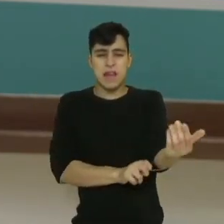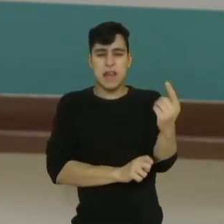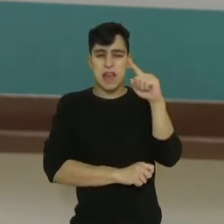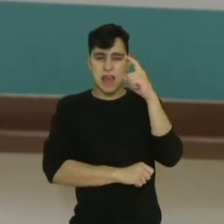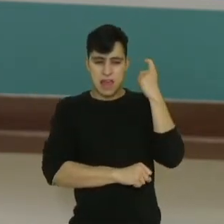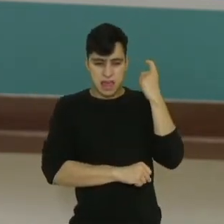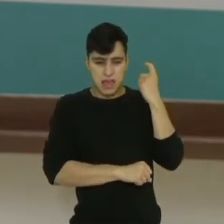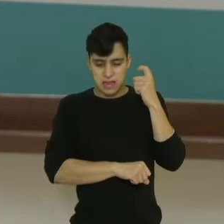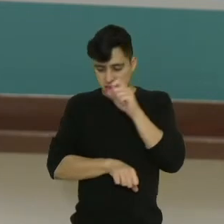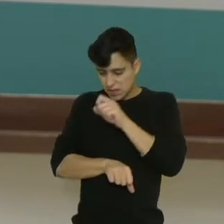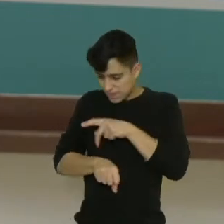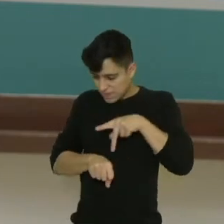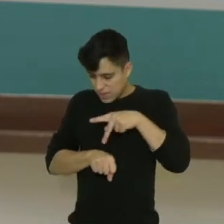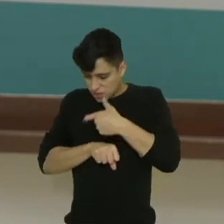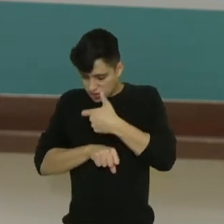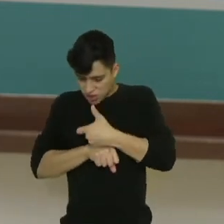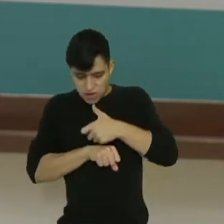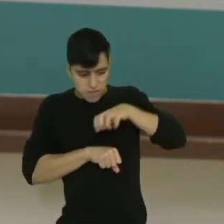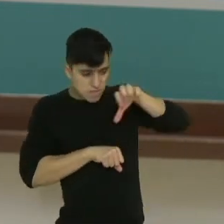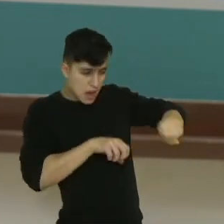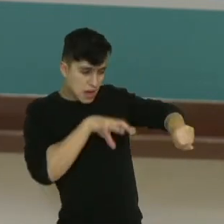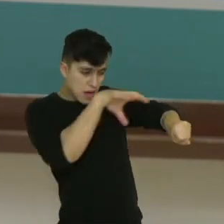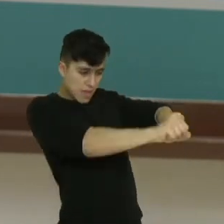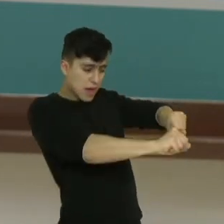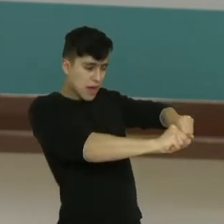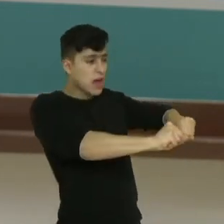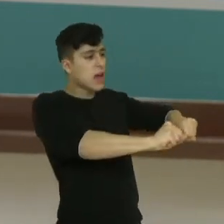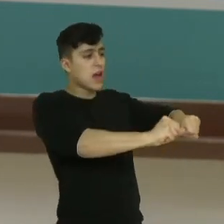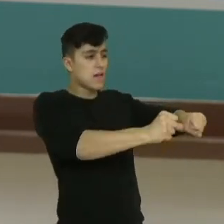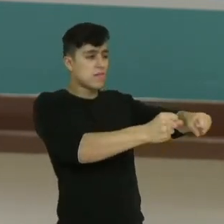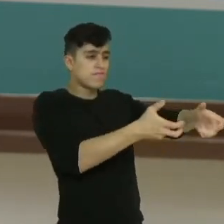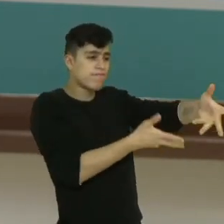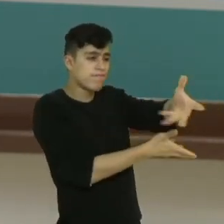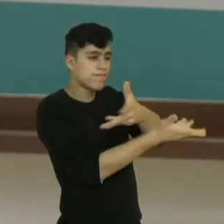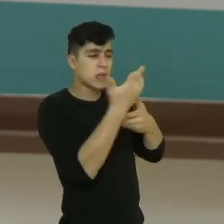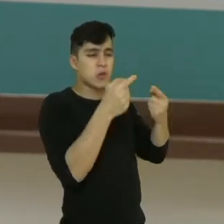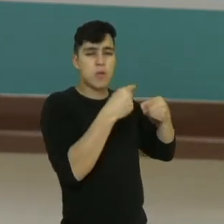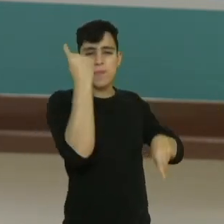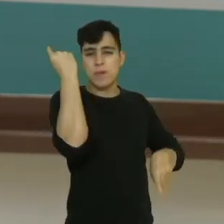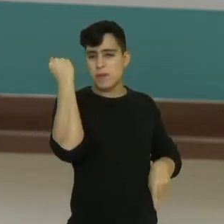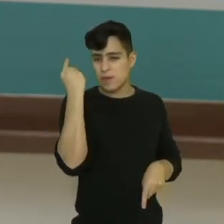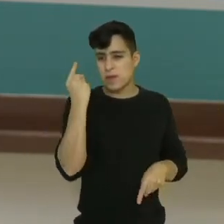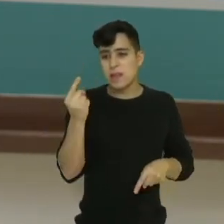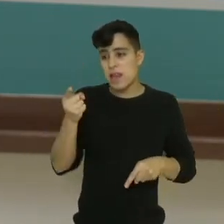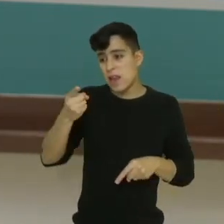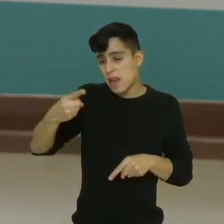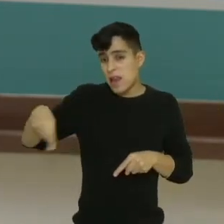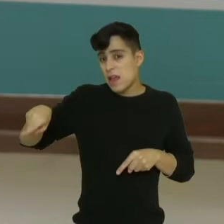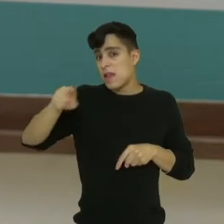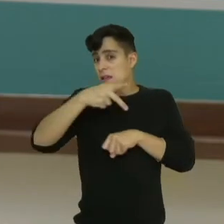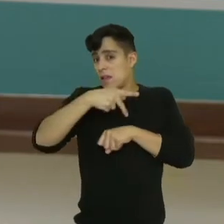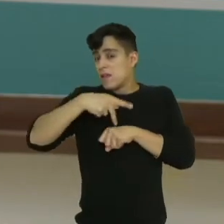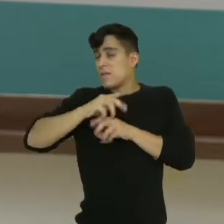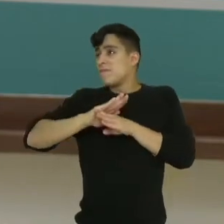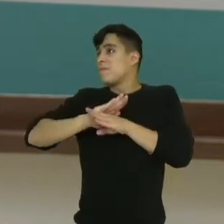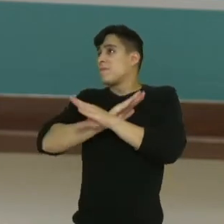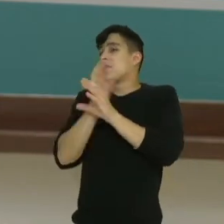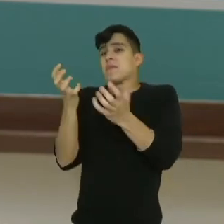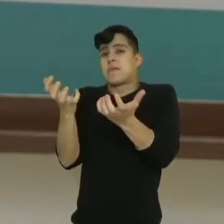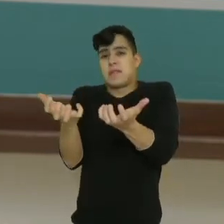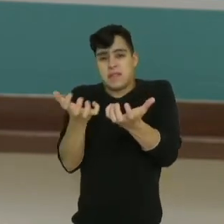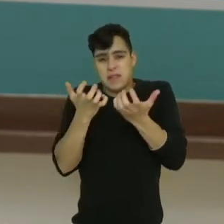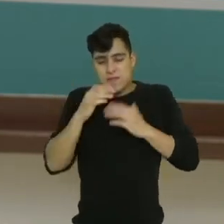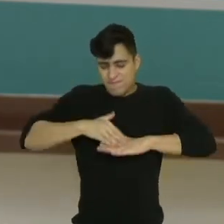onde tinha um domínio do que produzir e onde, já não era mais satisfatório. Se queria mais. Esse se querer mais